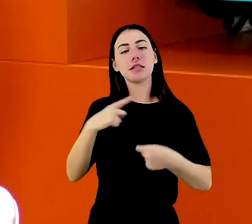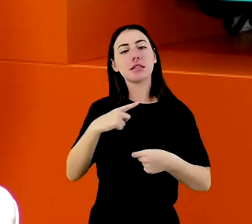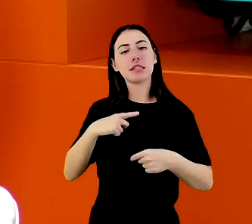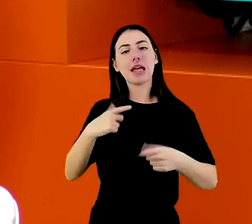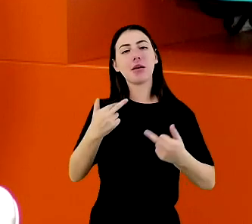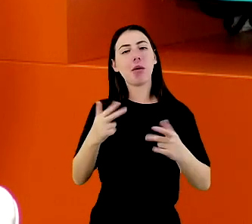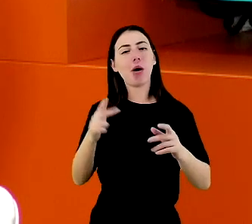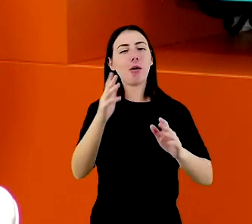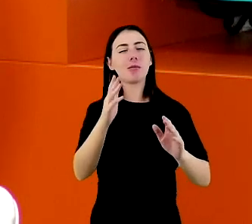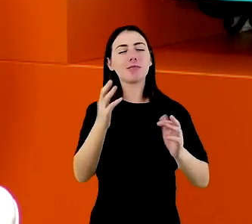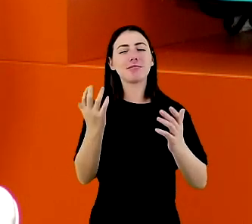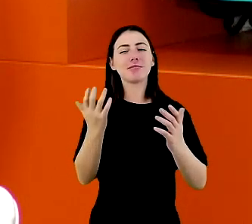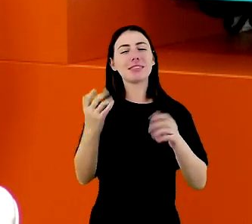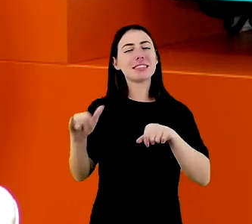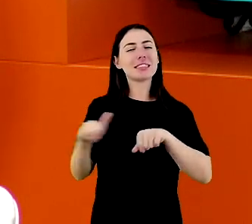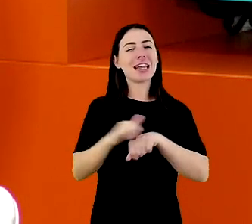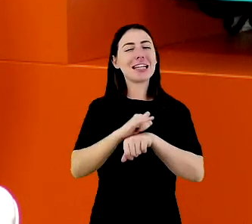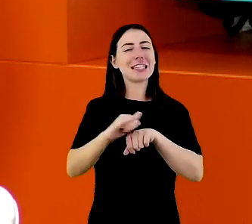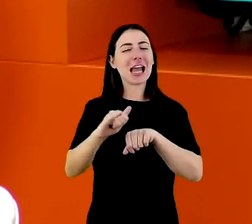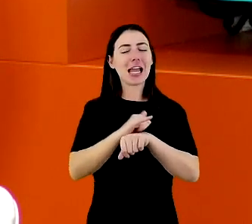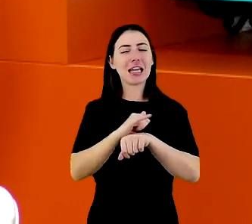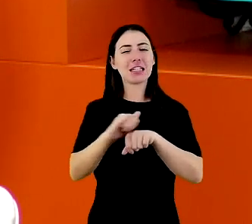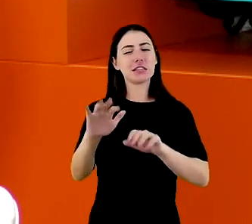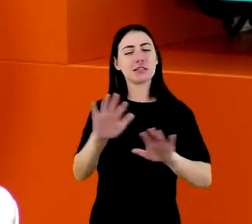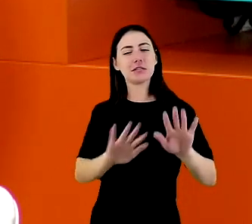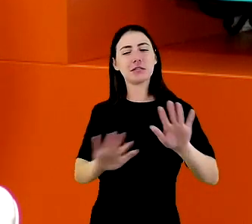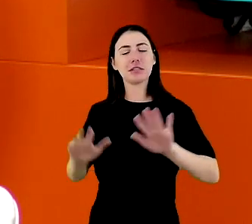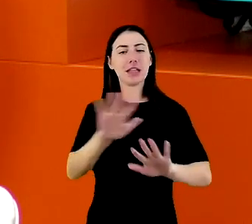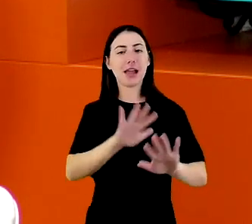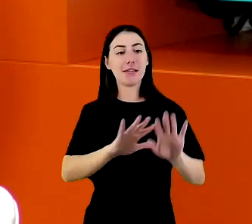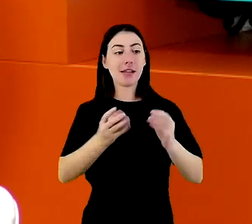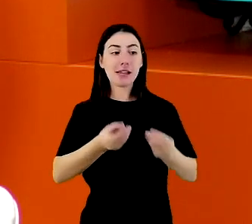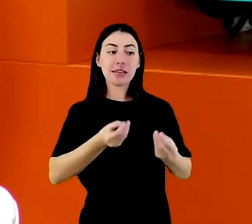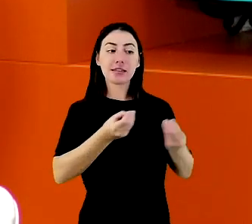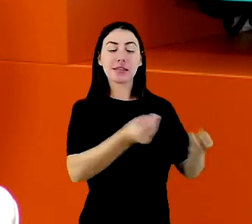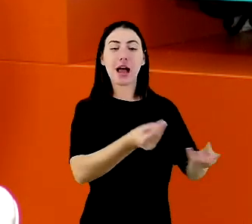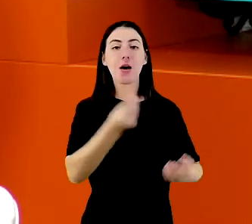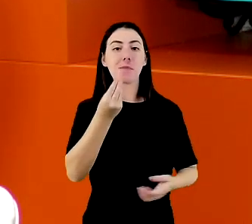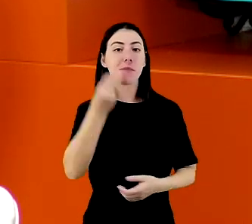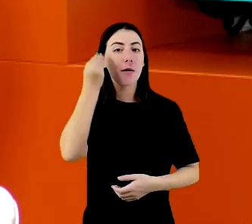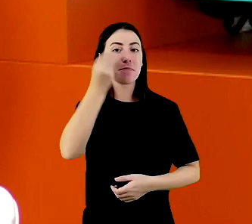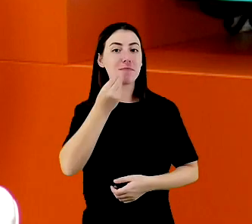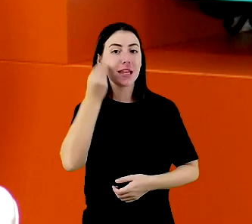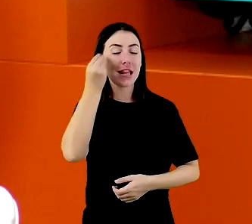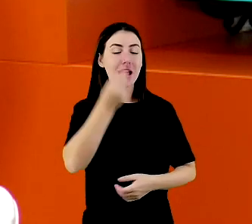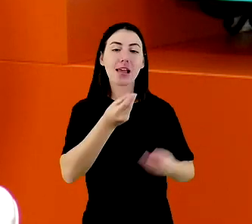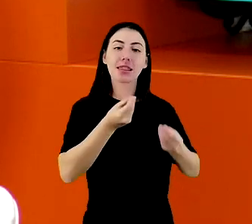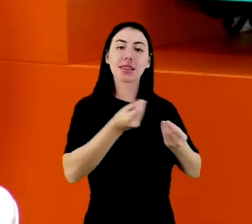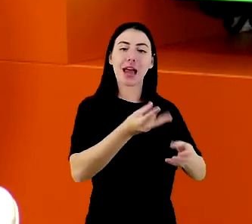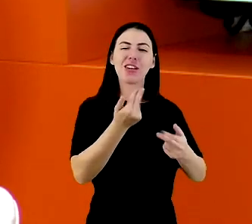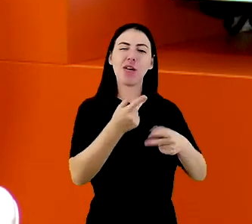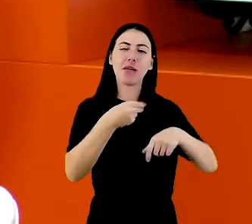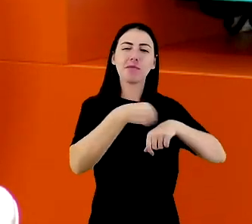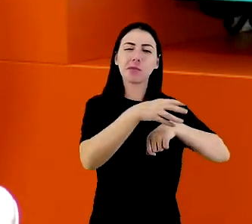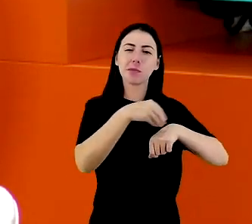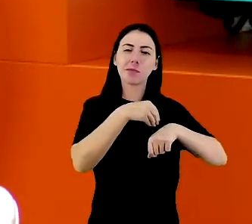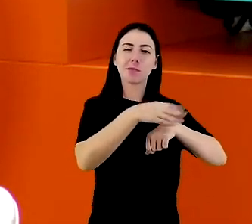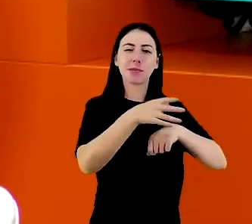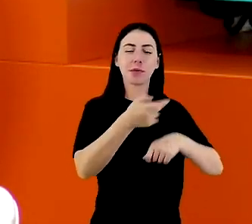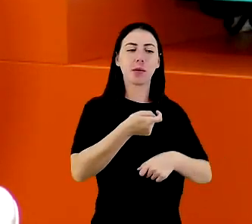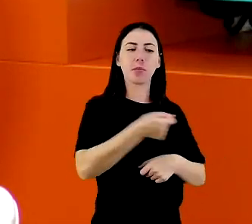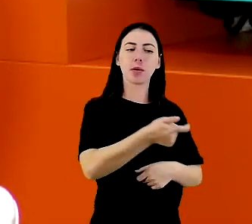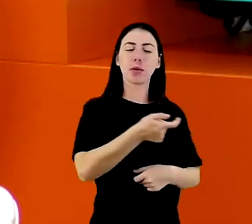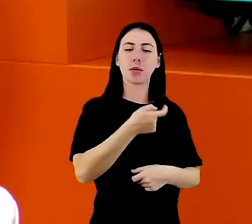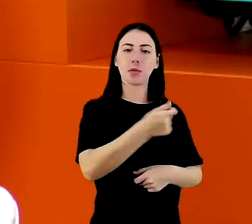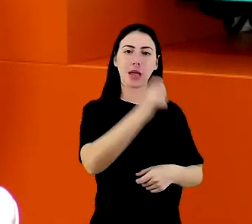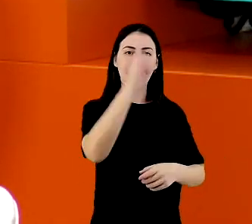alguma forma, durante a experiência que ele tem com a minha marca, experiências de aprendizado, como o Rafa falou. Né? Então, desde